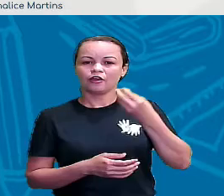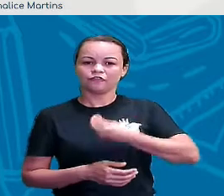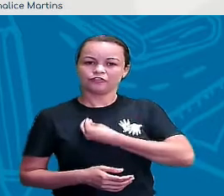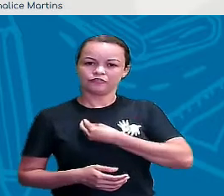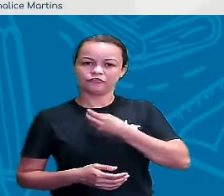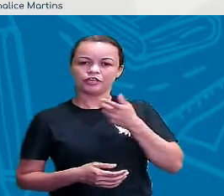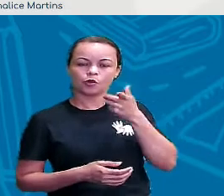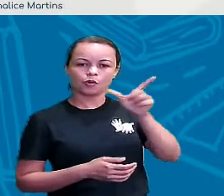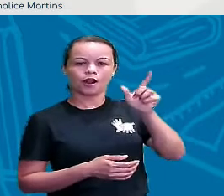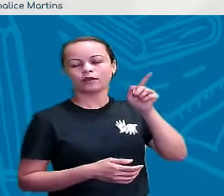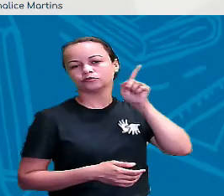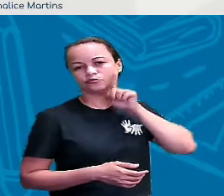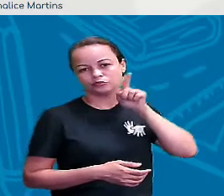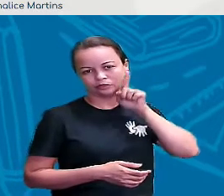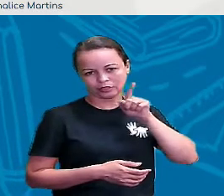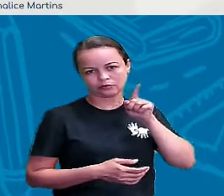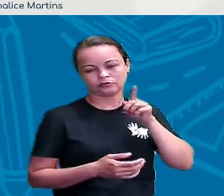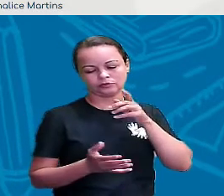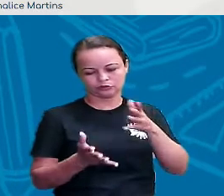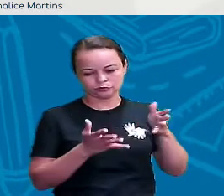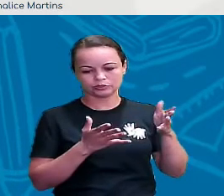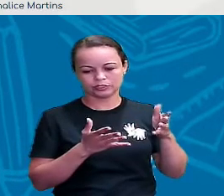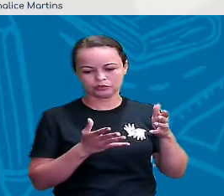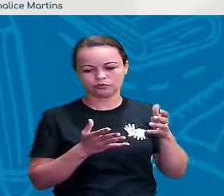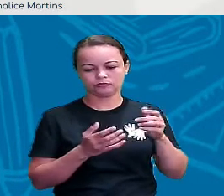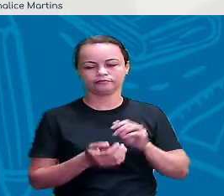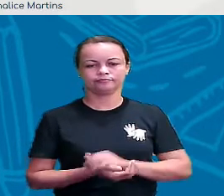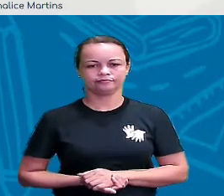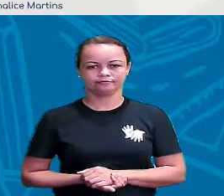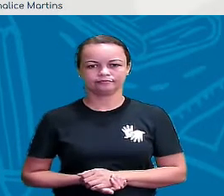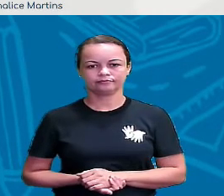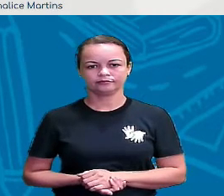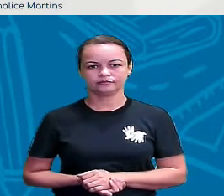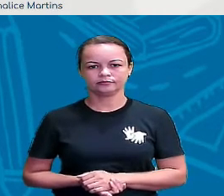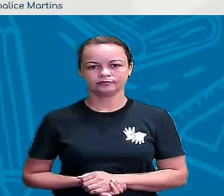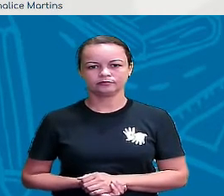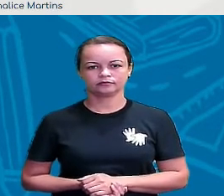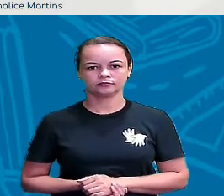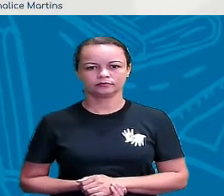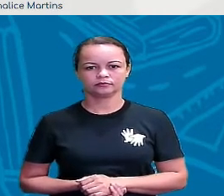milhões viviam nos Estados Unidos.